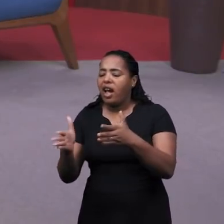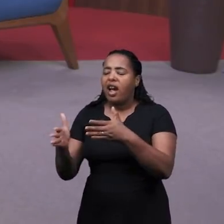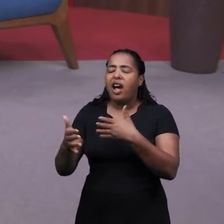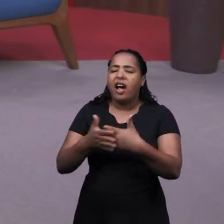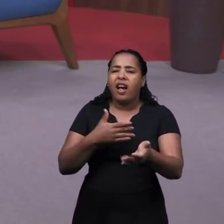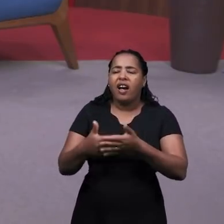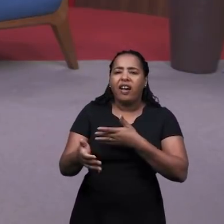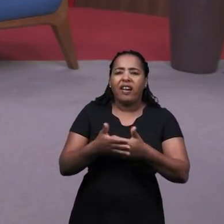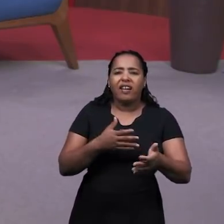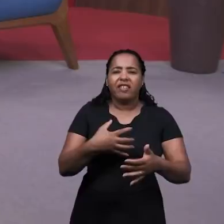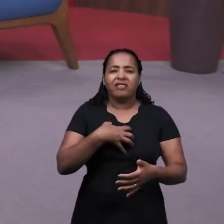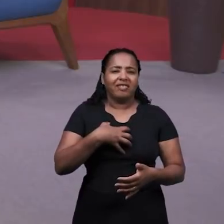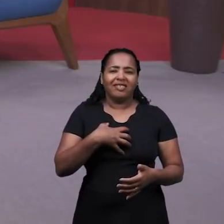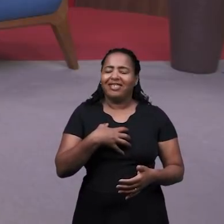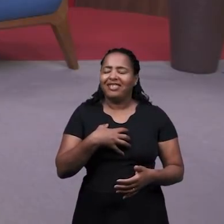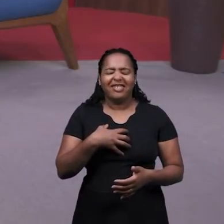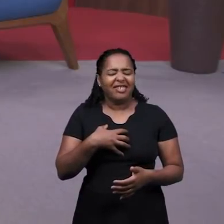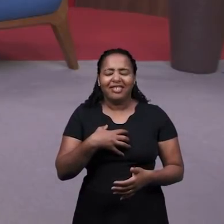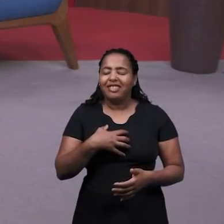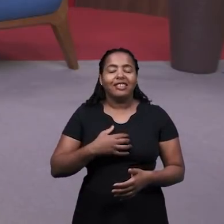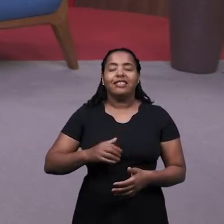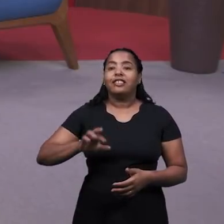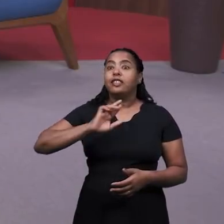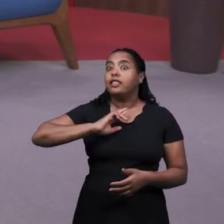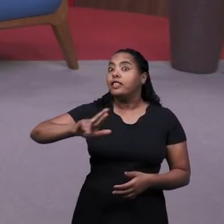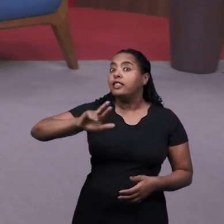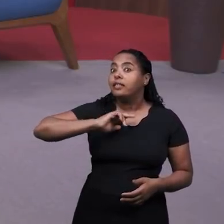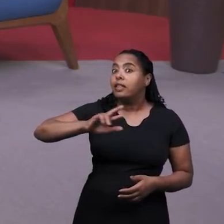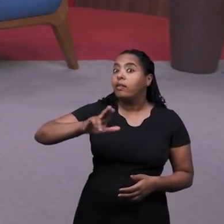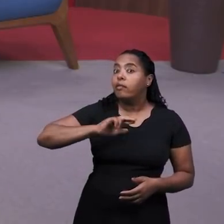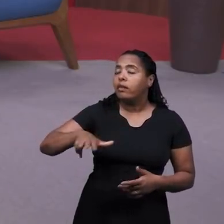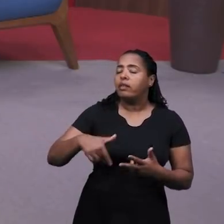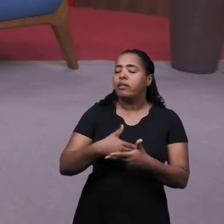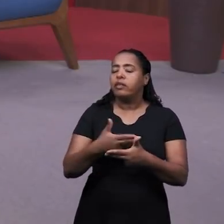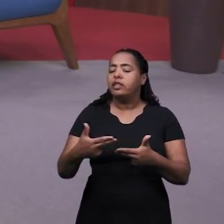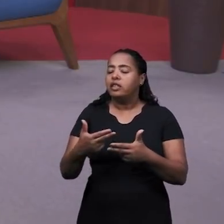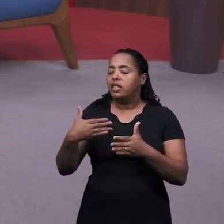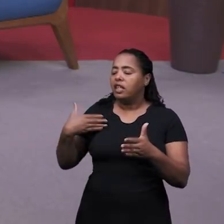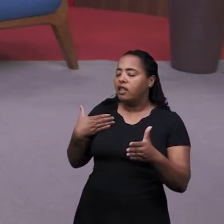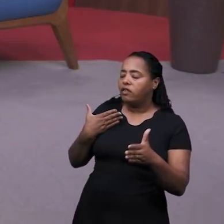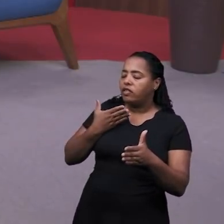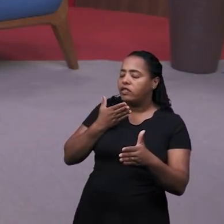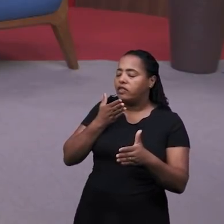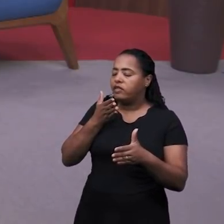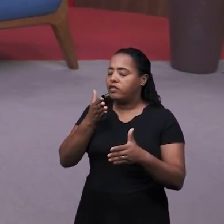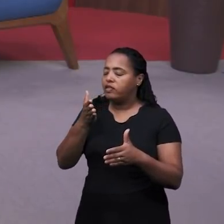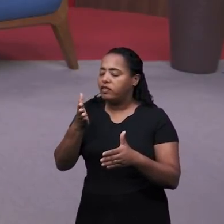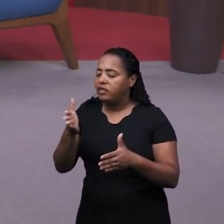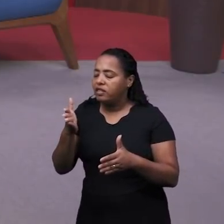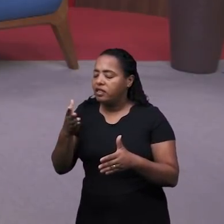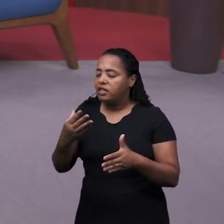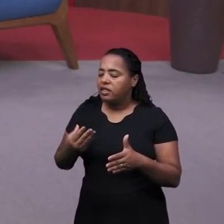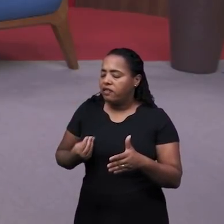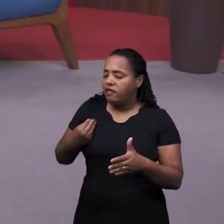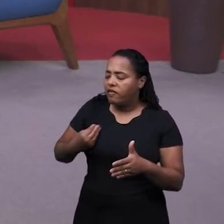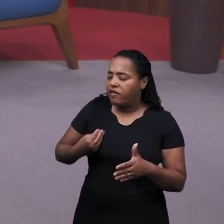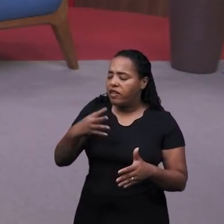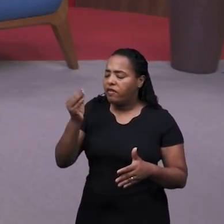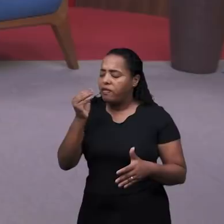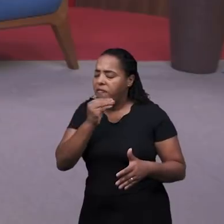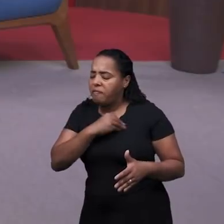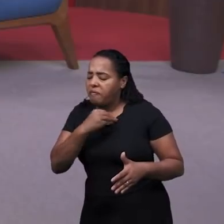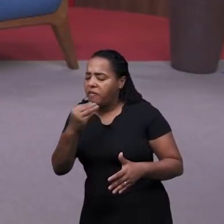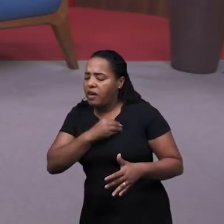qualquer jeito. Não é algo que você entra e que você vive com os seus pecados